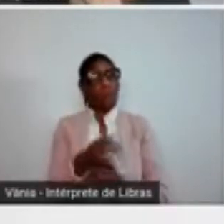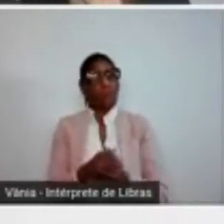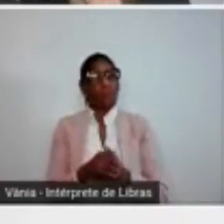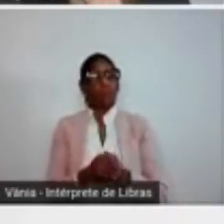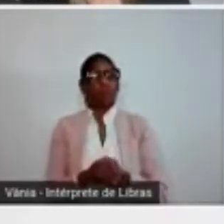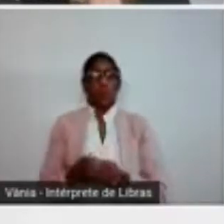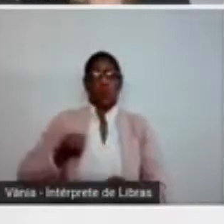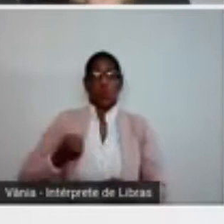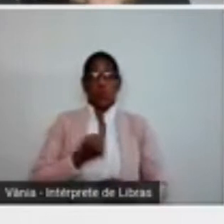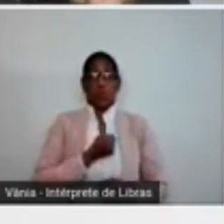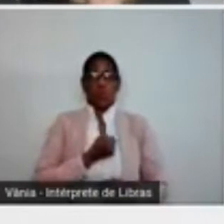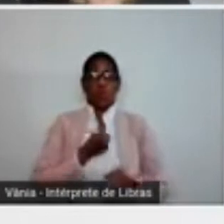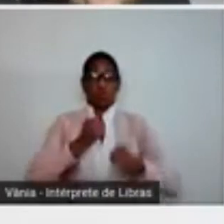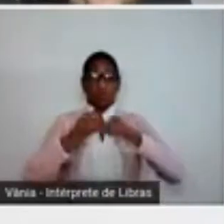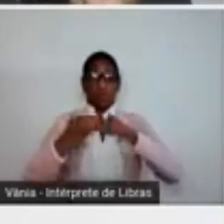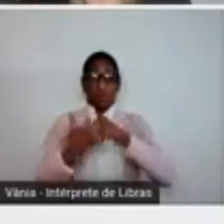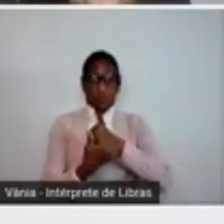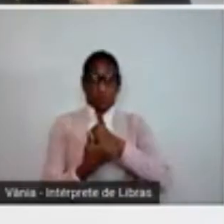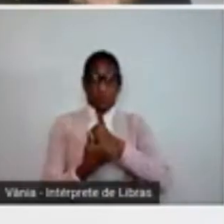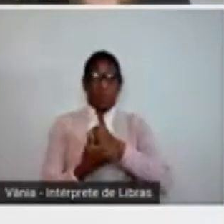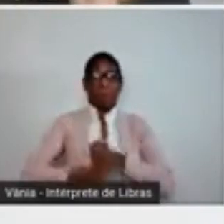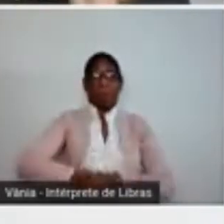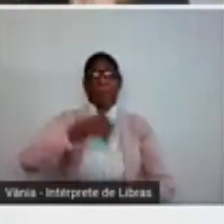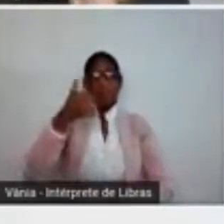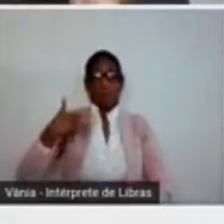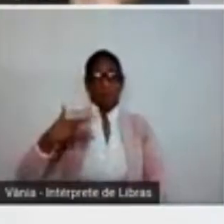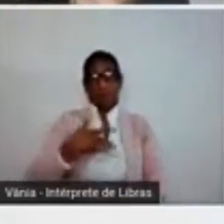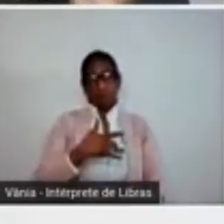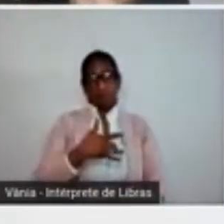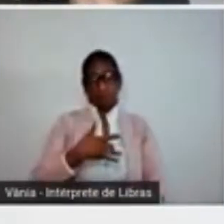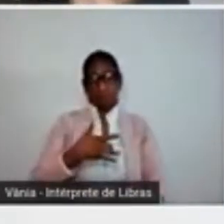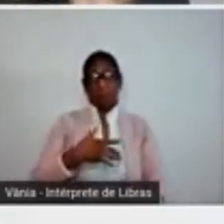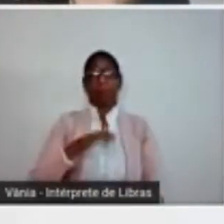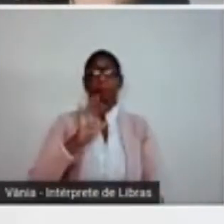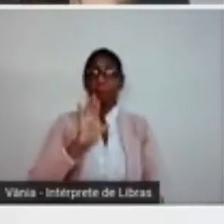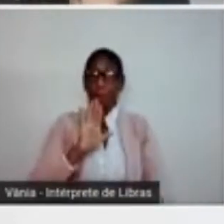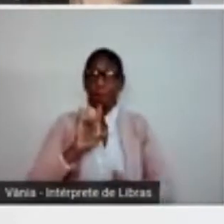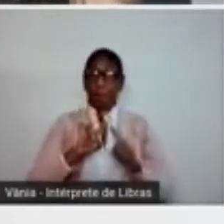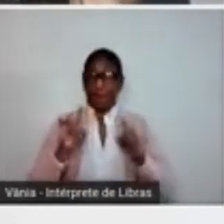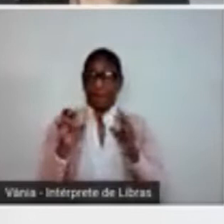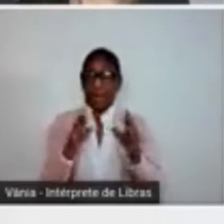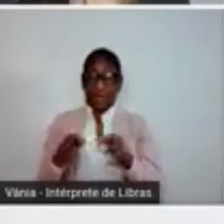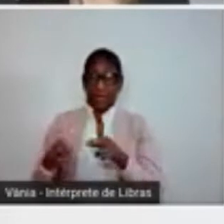do número de casos ativos em relação aos casos recuperados, mas por razão semelhante aí à da região de